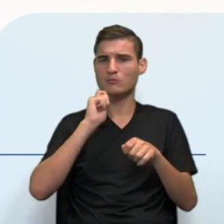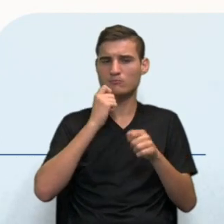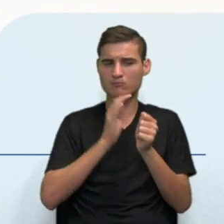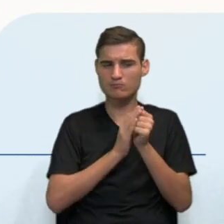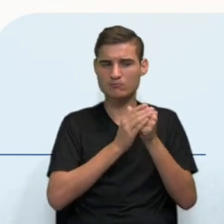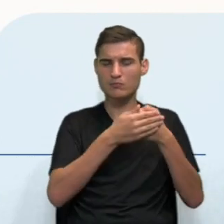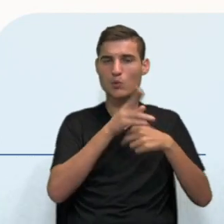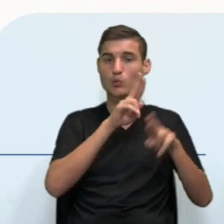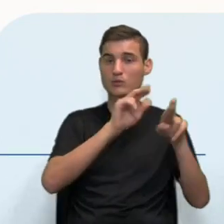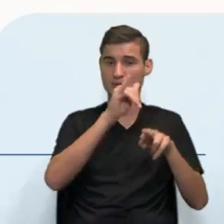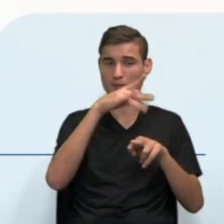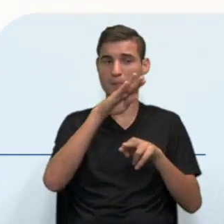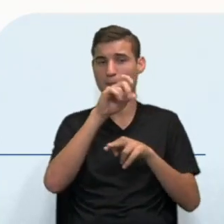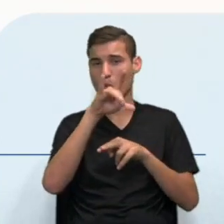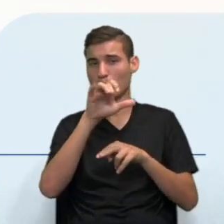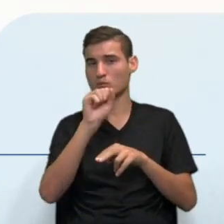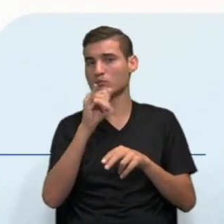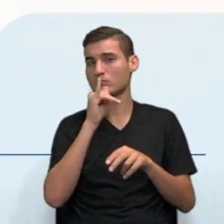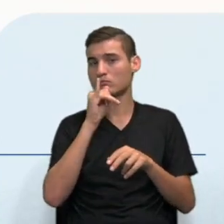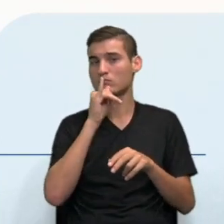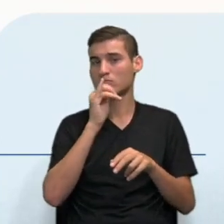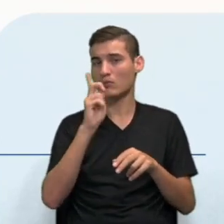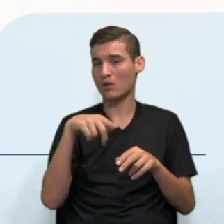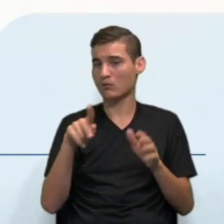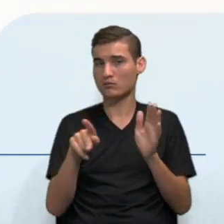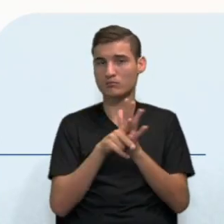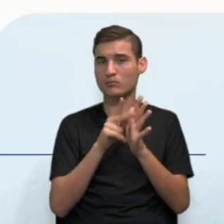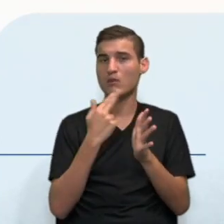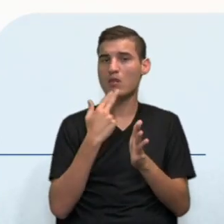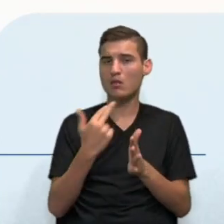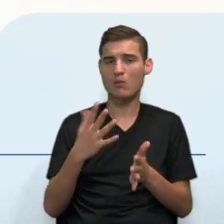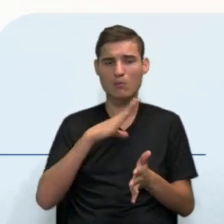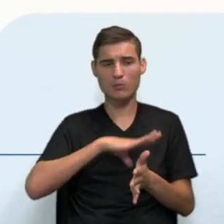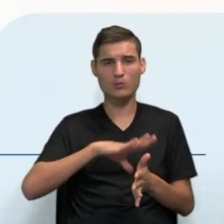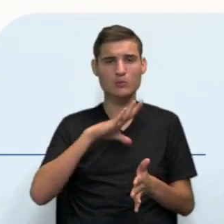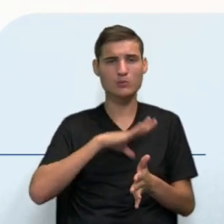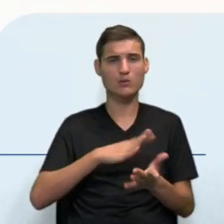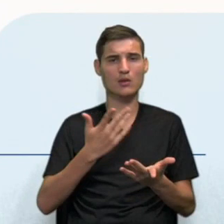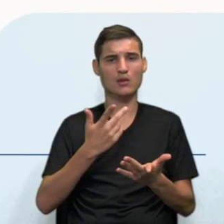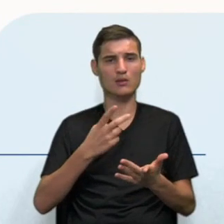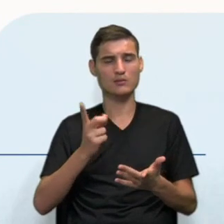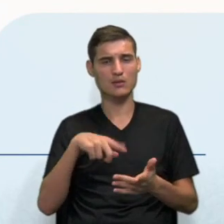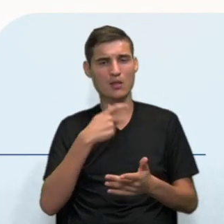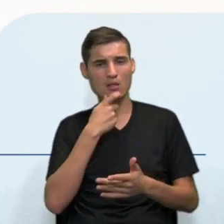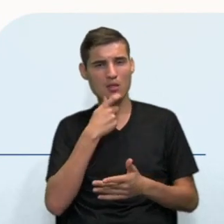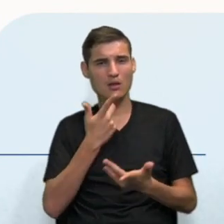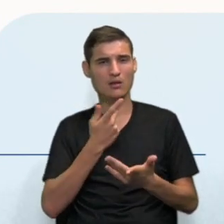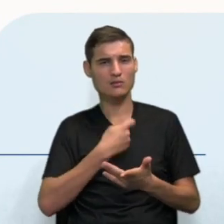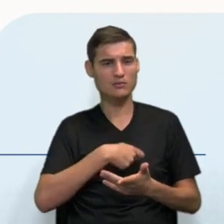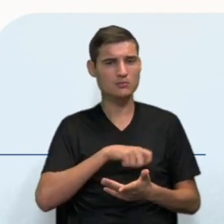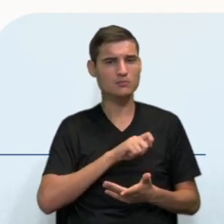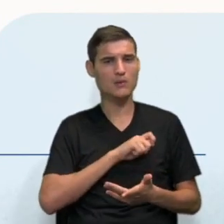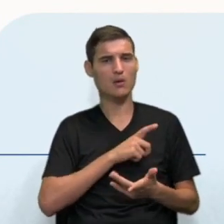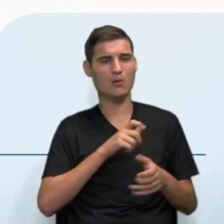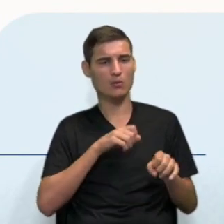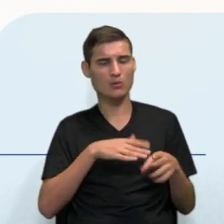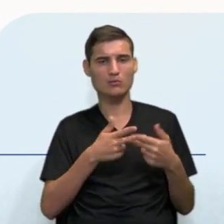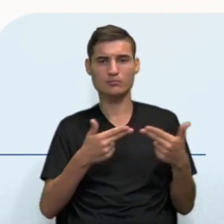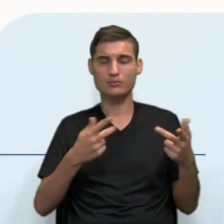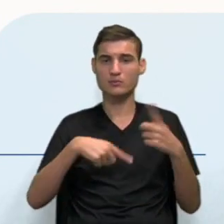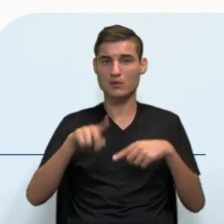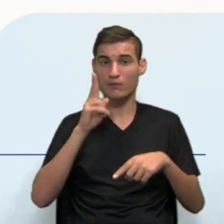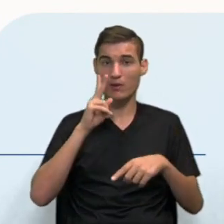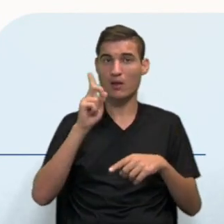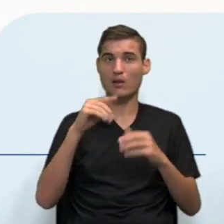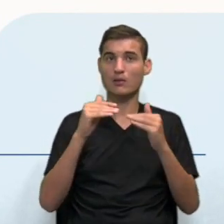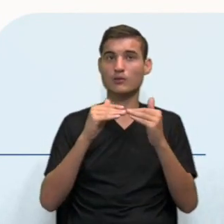O código pode ser, por exemplo, a língua portuguesa, língua inglesa, língua espanhola. Então, esse é um tipo de código. Eu estou codificando a